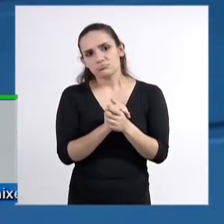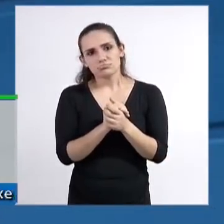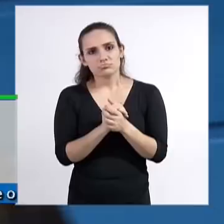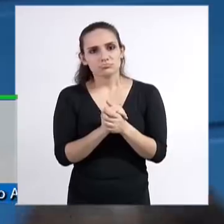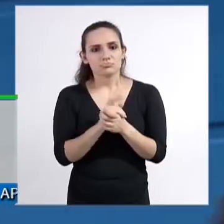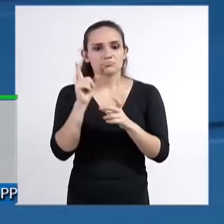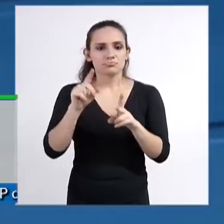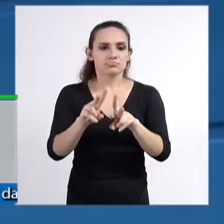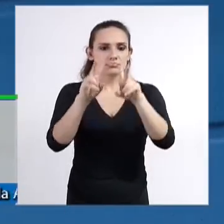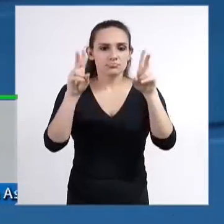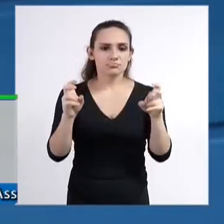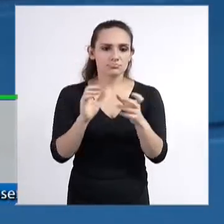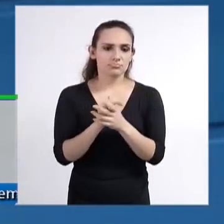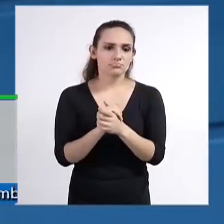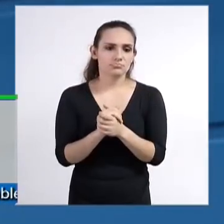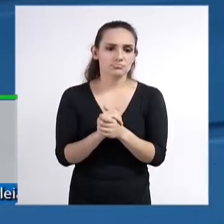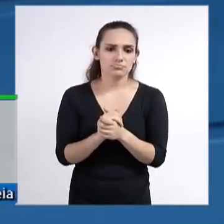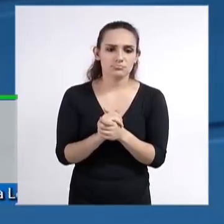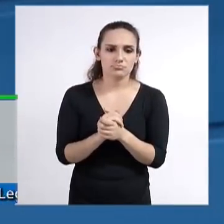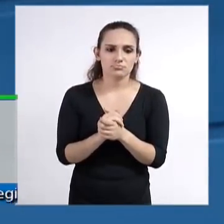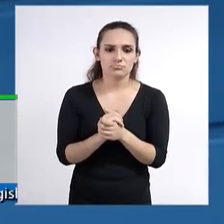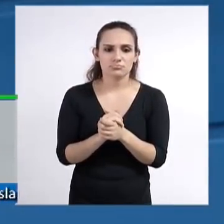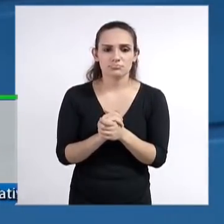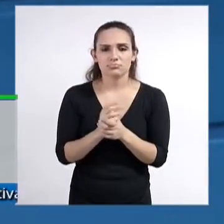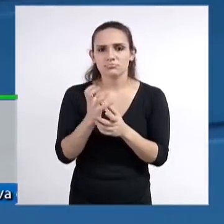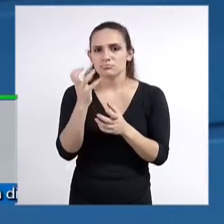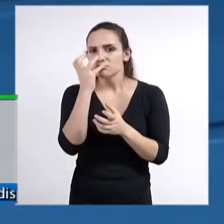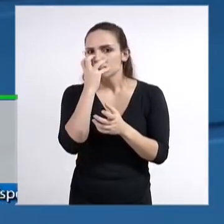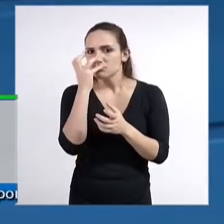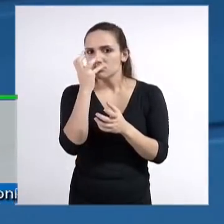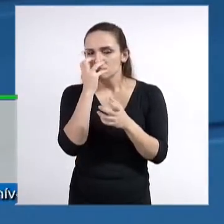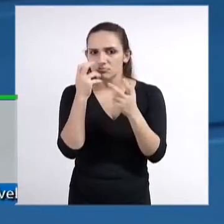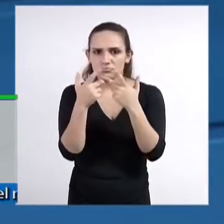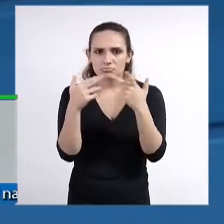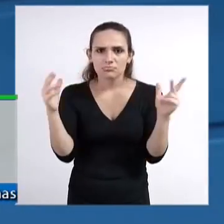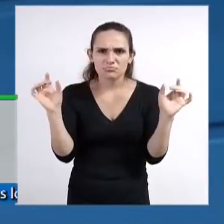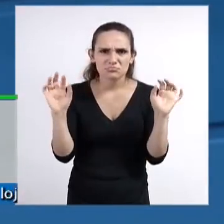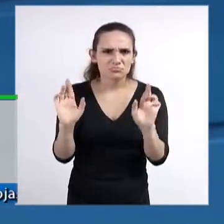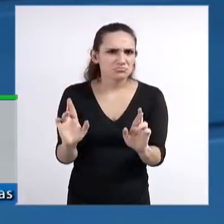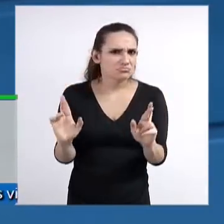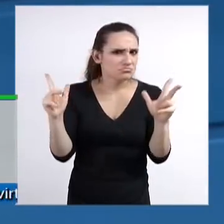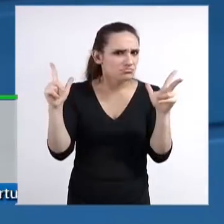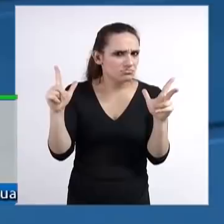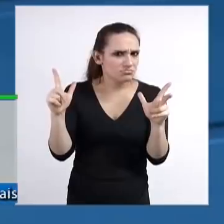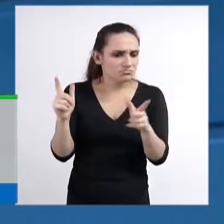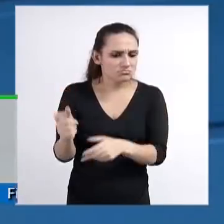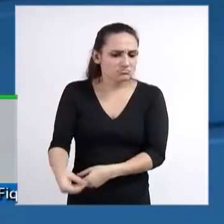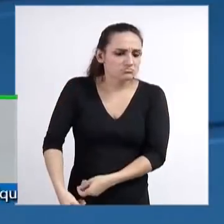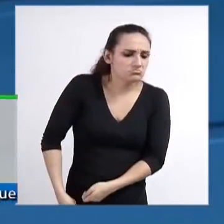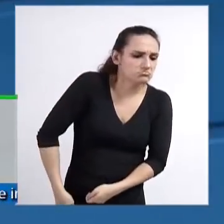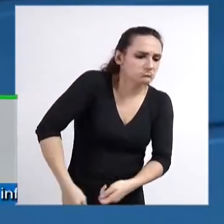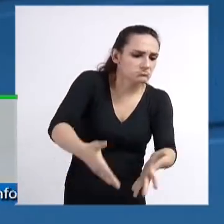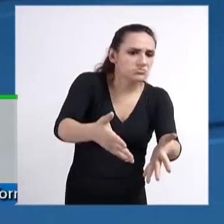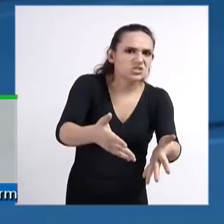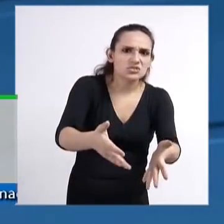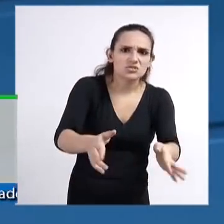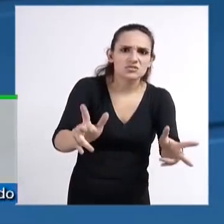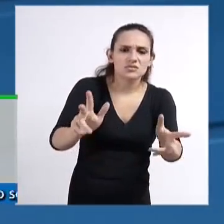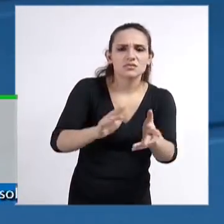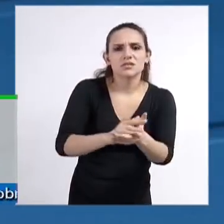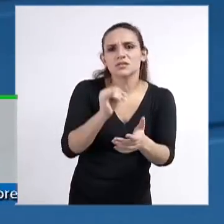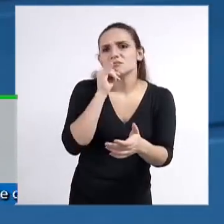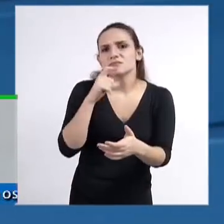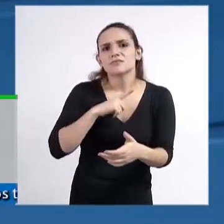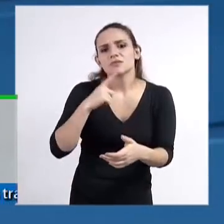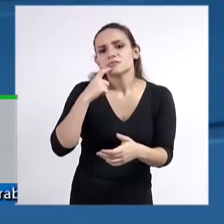a questão de animais exóticos que foram introduzidos na bacia do Rio Paraguai e do Rio Paraná, como o peixe, o tucunaré.